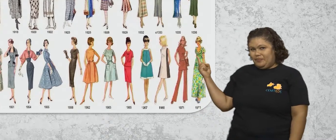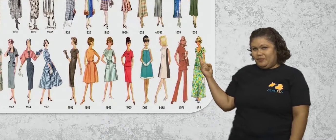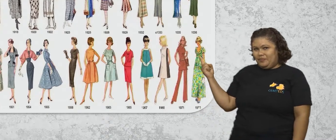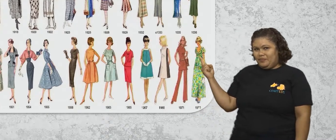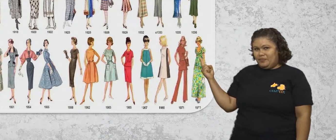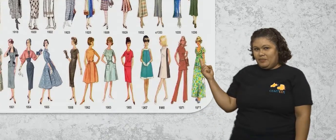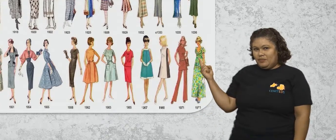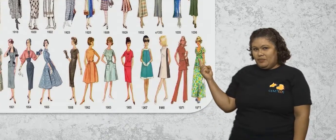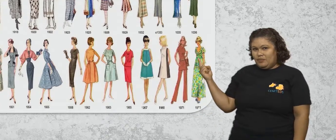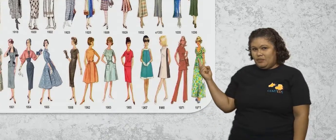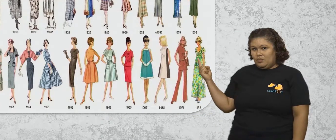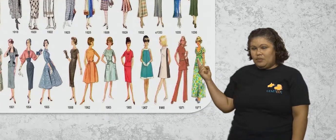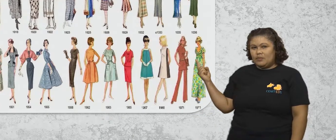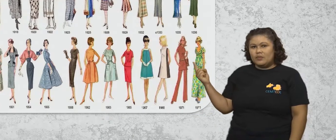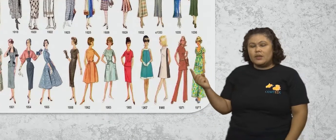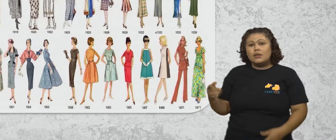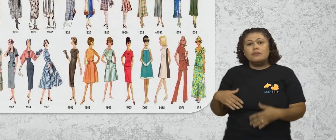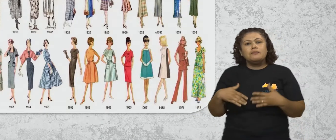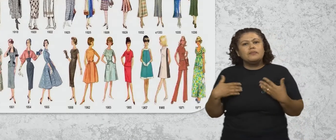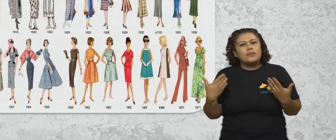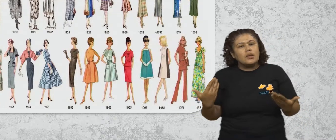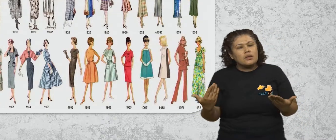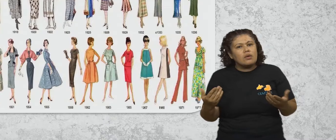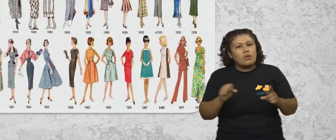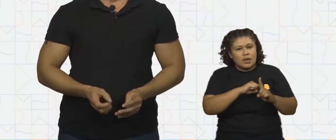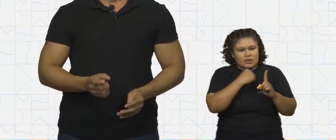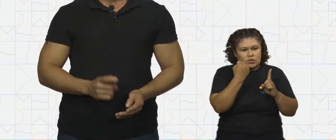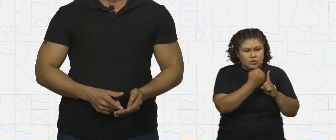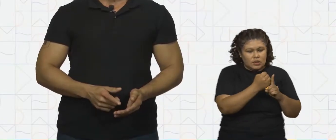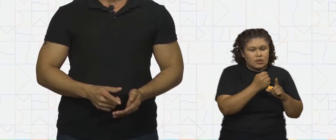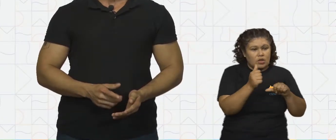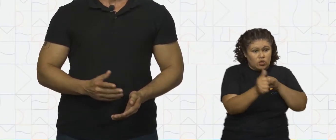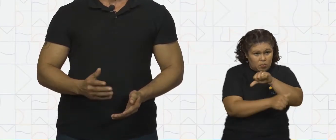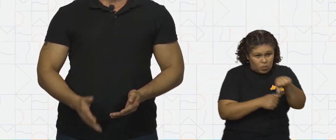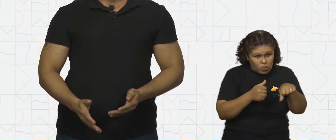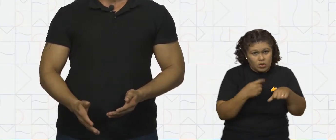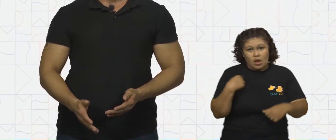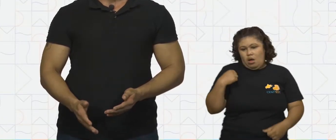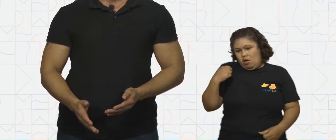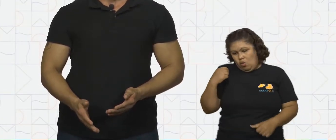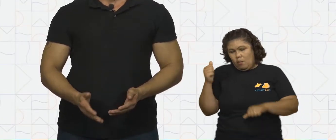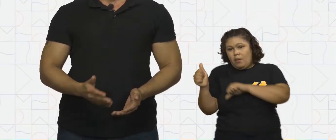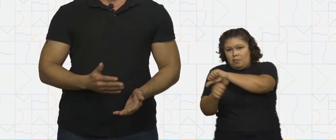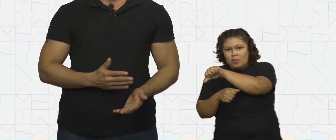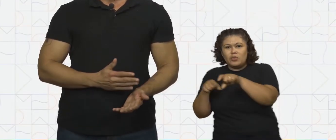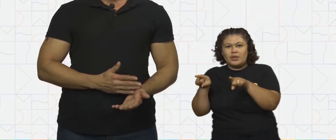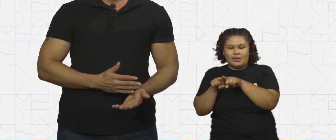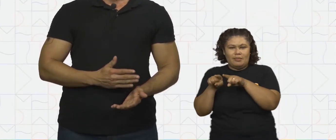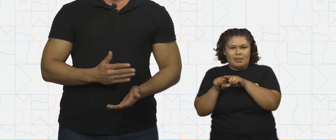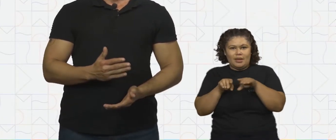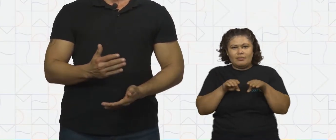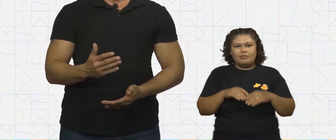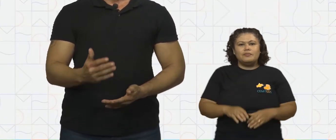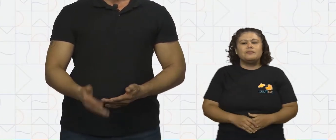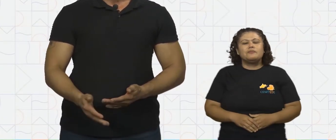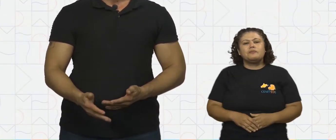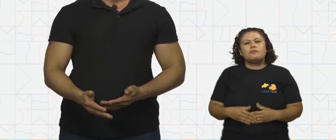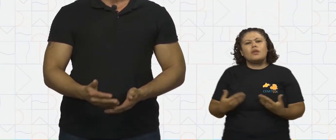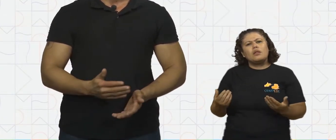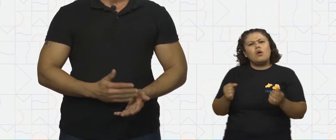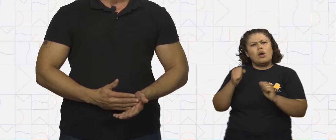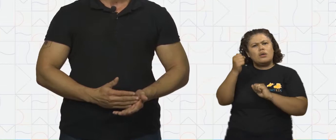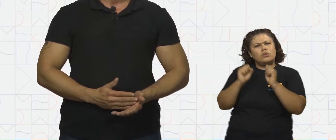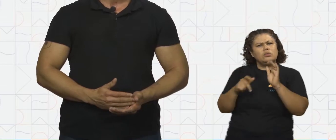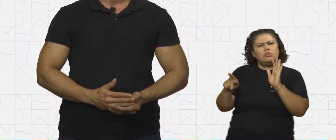transformações no mundo da moda, assim como na sociedade. Você sabia que, apesar de atualmente a indústria da moda incorporar parte